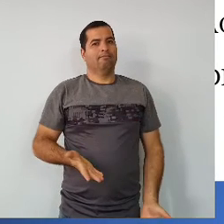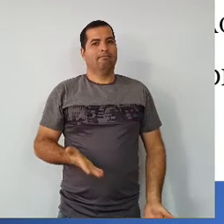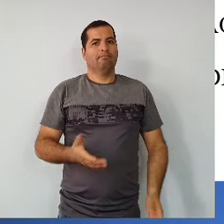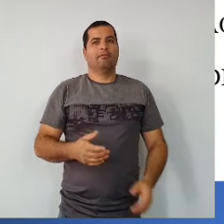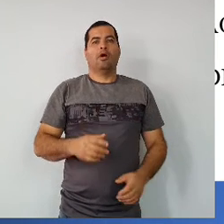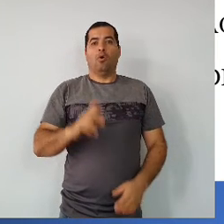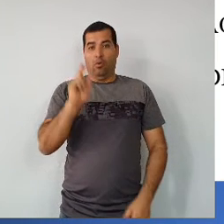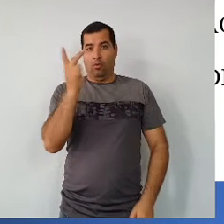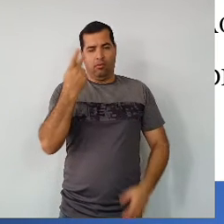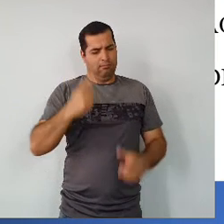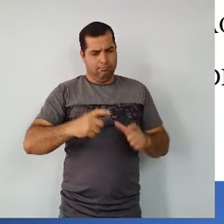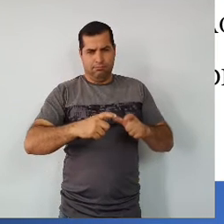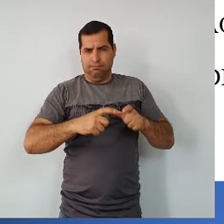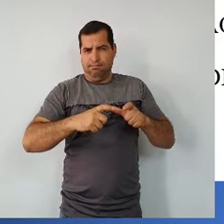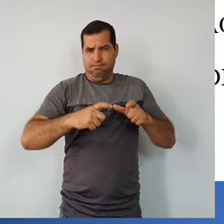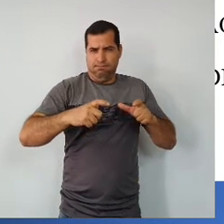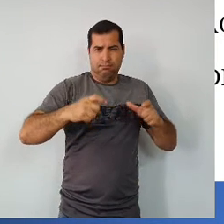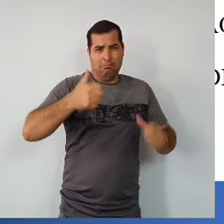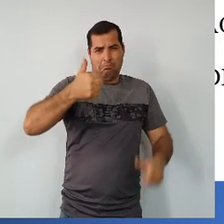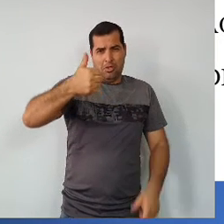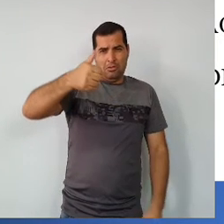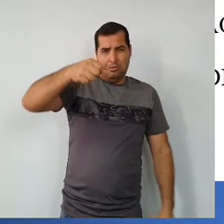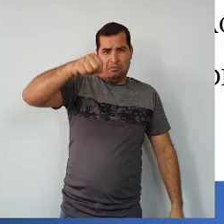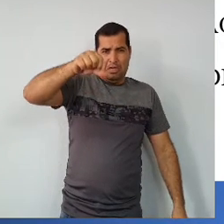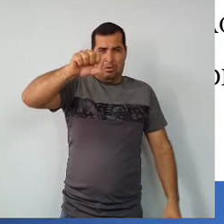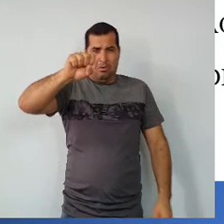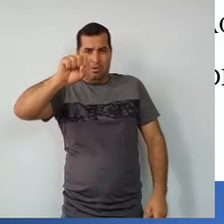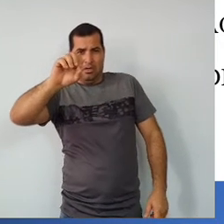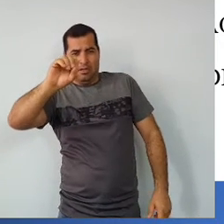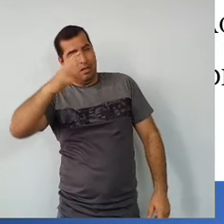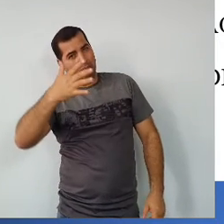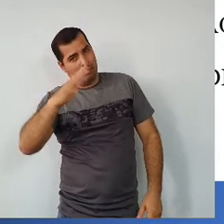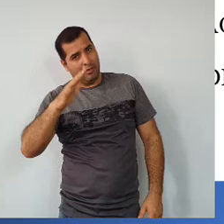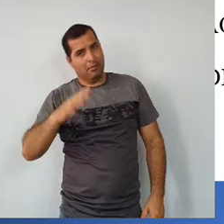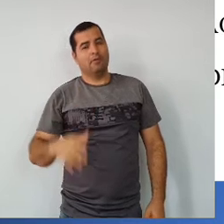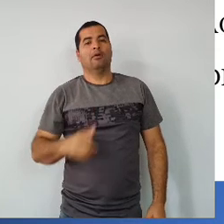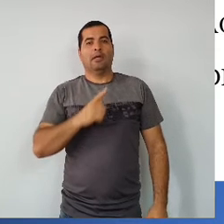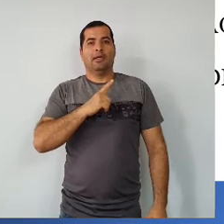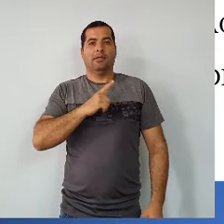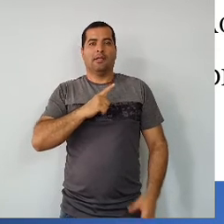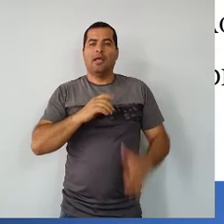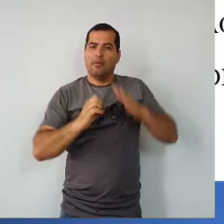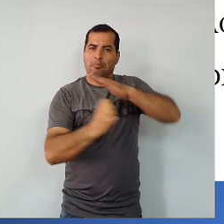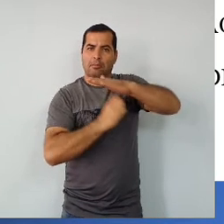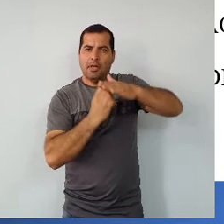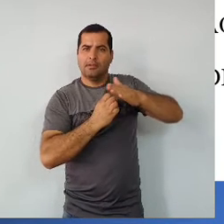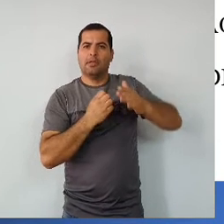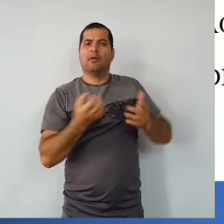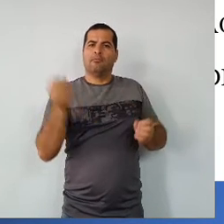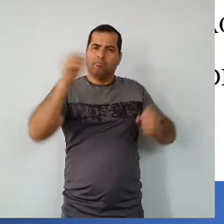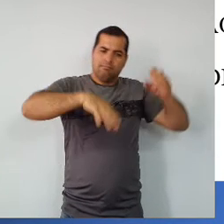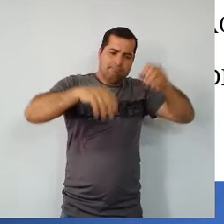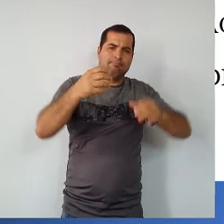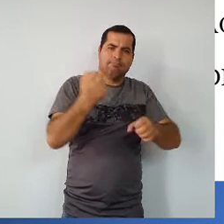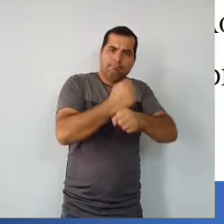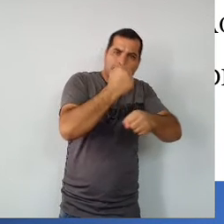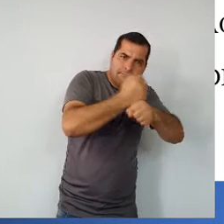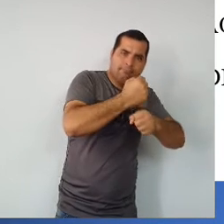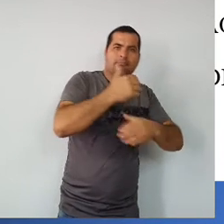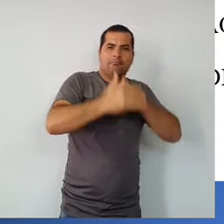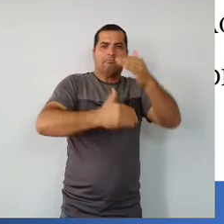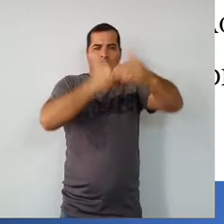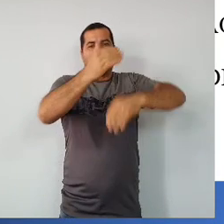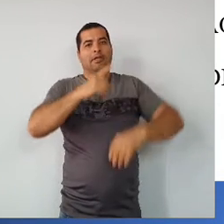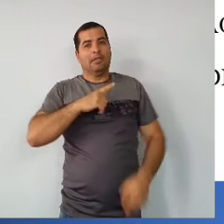Com o crescimento local da década de 1980, devido à instalação de indústrias atraídas pelo